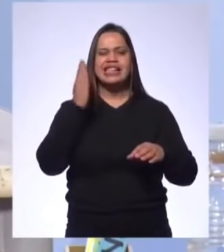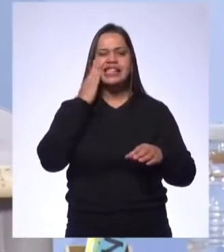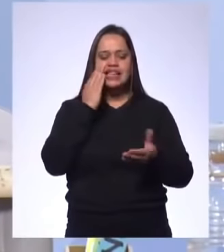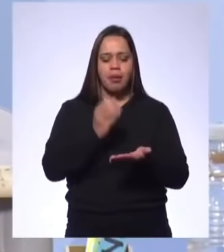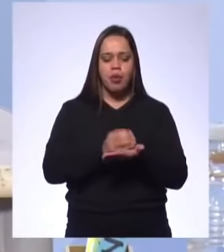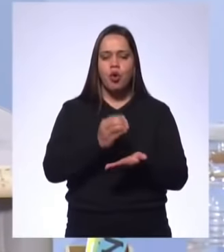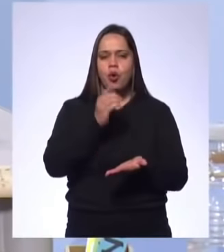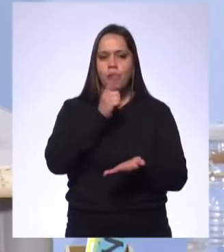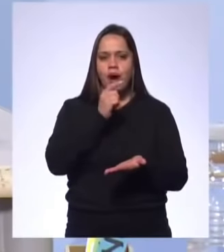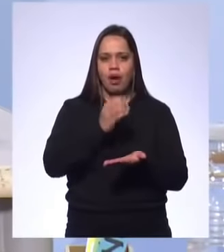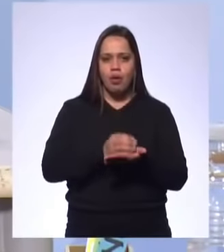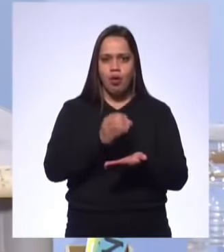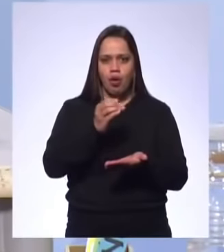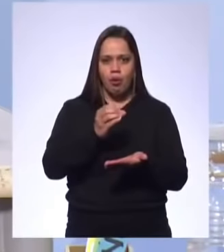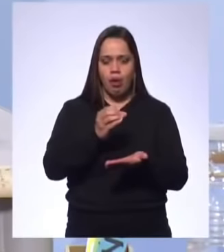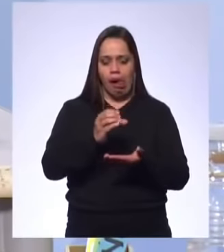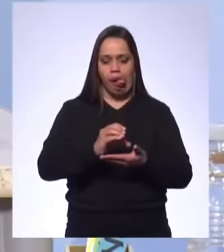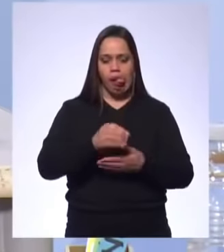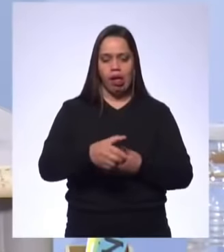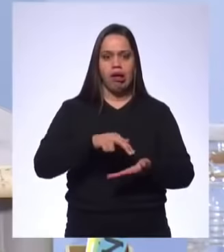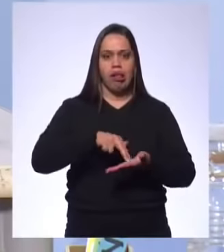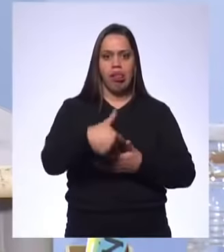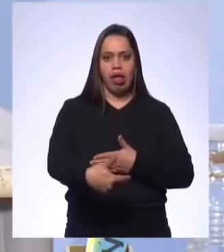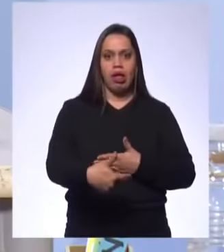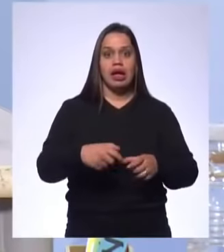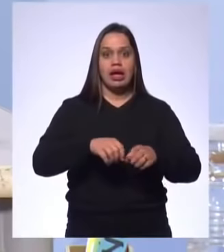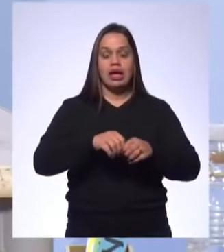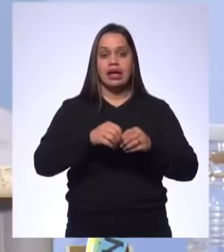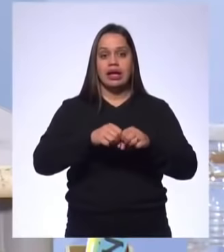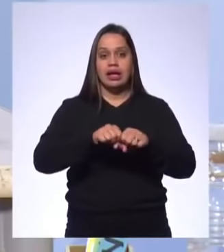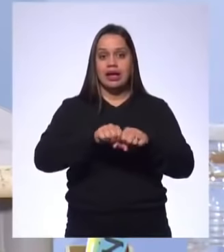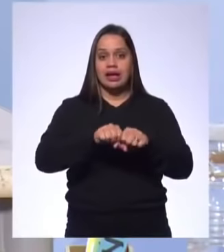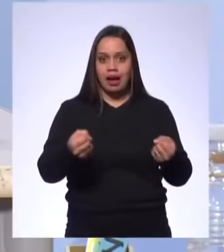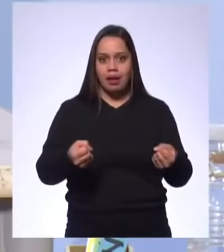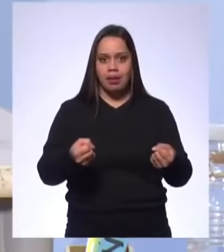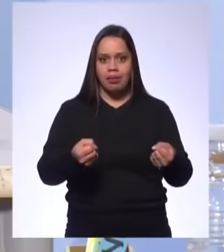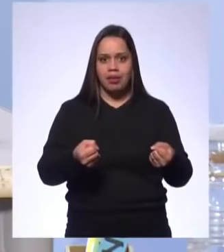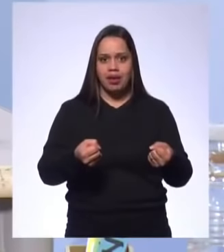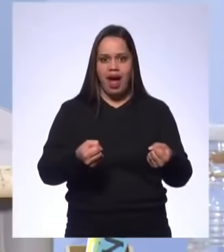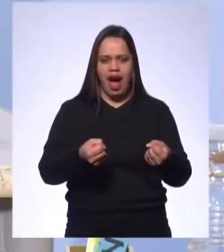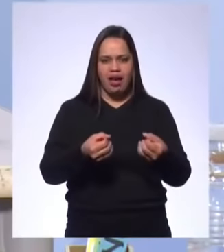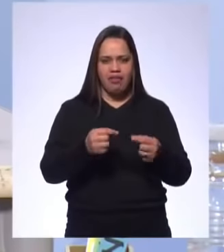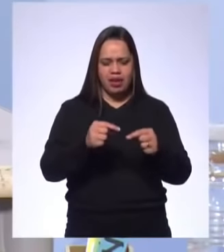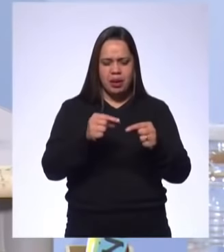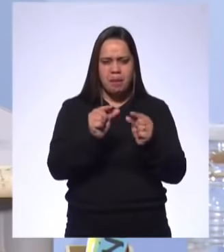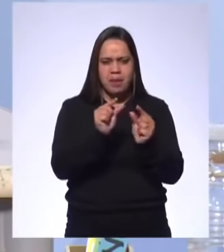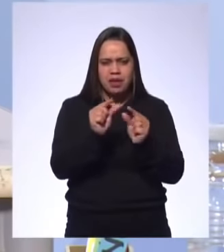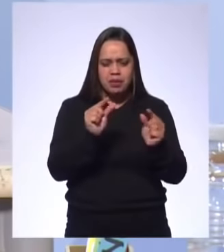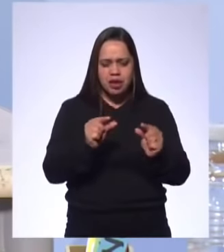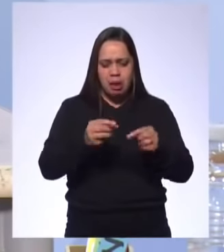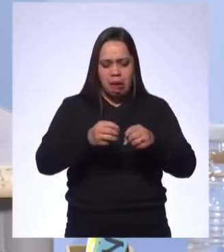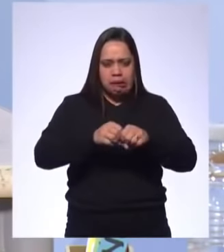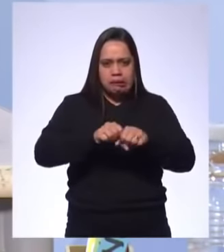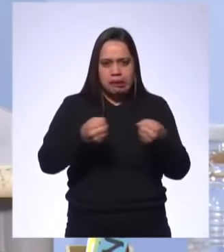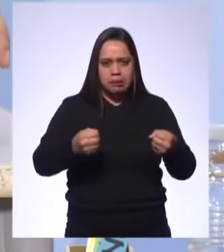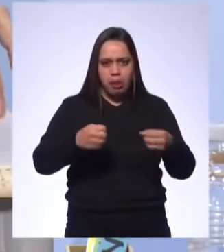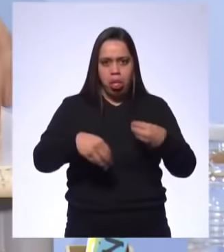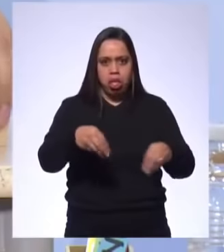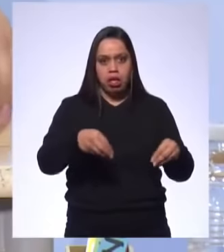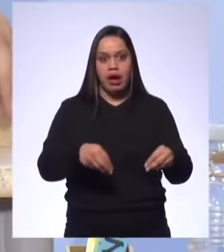copo ele parte em vários pedacinhos? Ele parte em fragmentos, tá vendo? Então, aqui, ó,